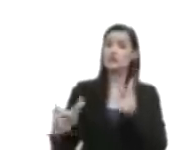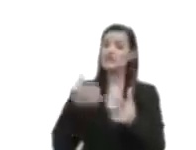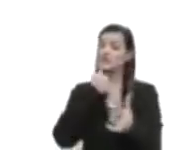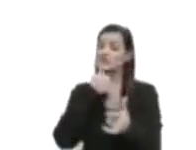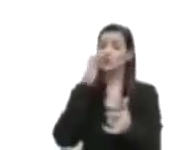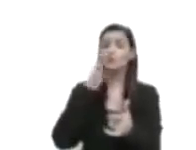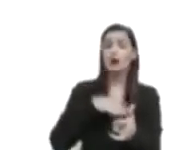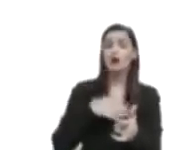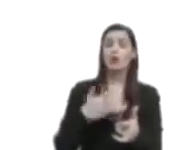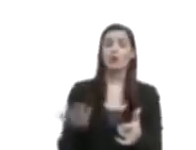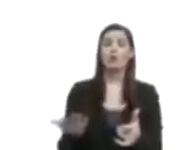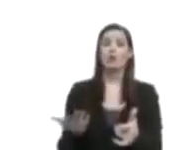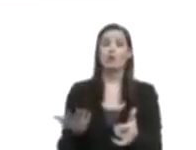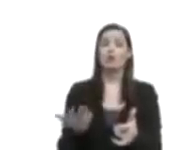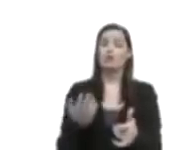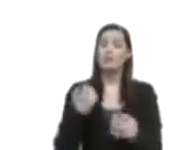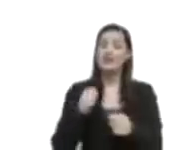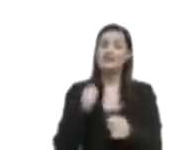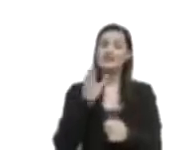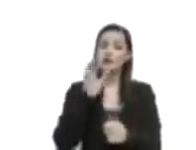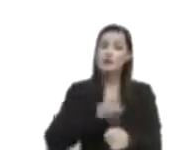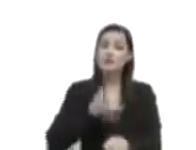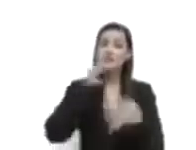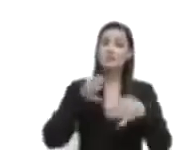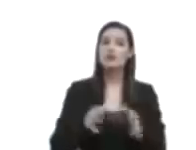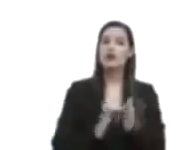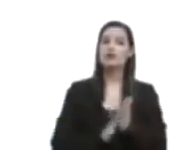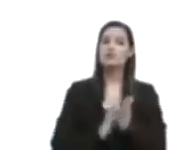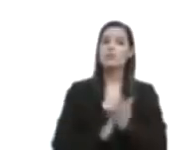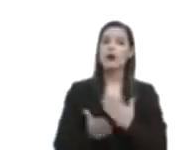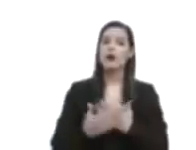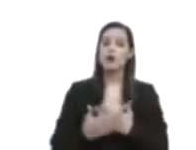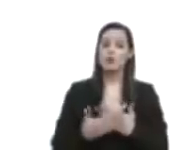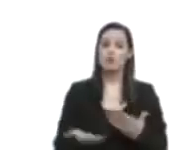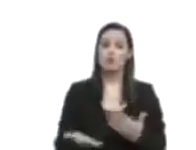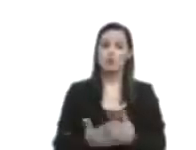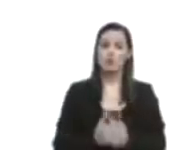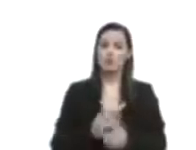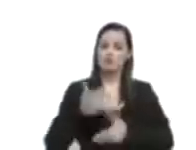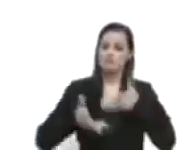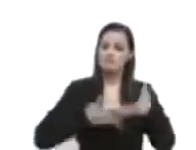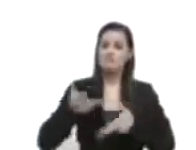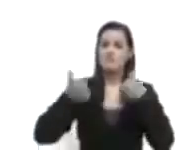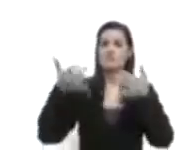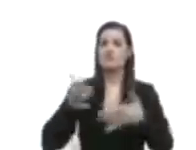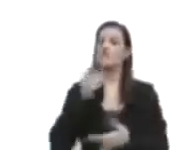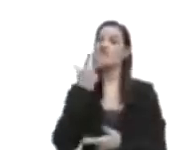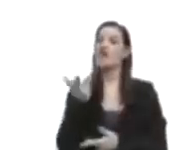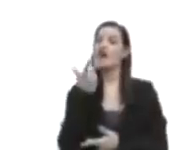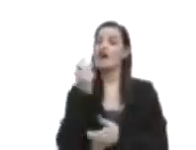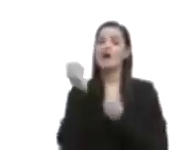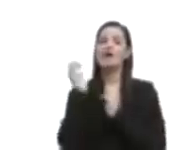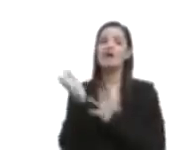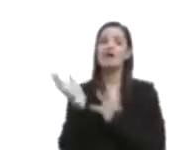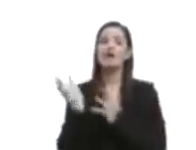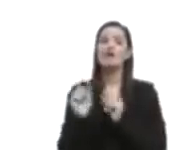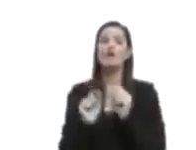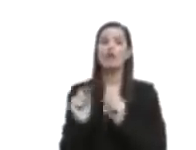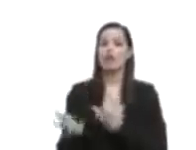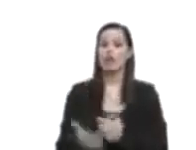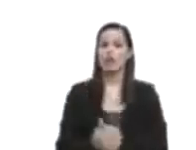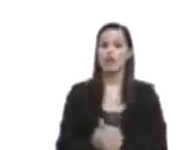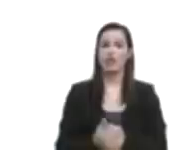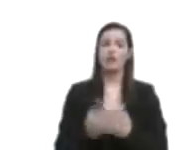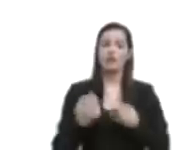filhos. Ele faz com que o seu lar, porque o nosso lar é um campo de batalha, você sabe, né, meu irmão? Ele faz com que a